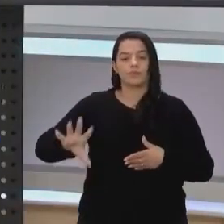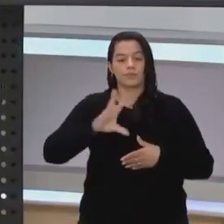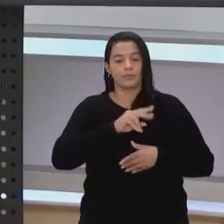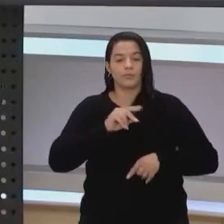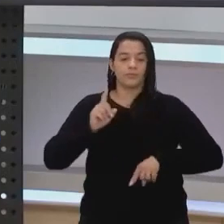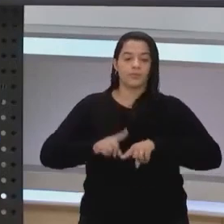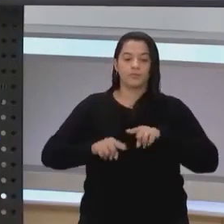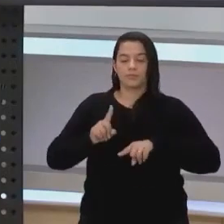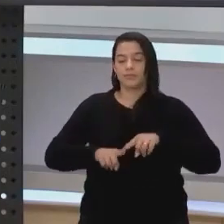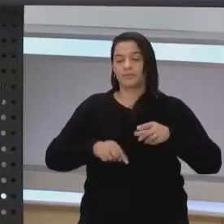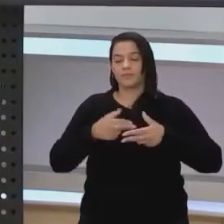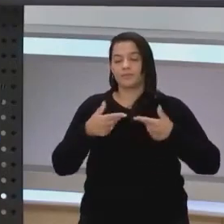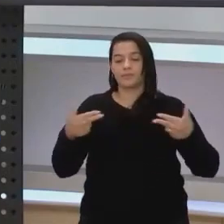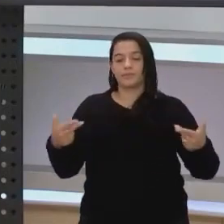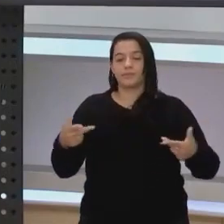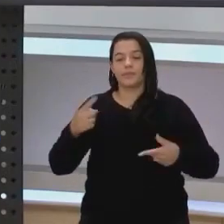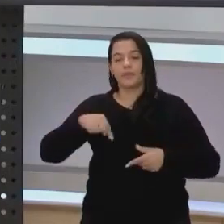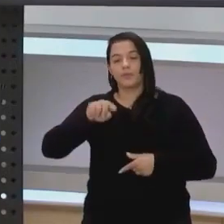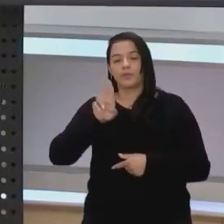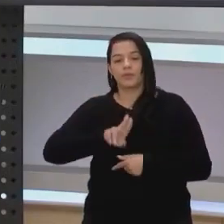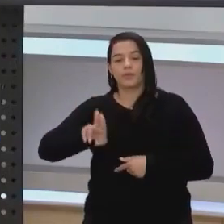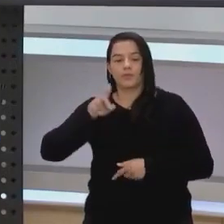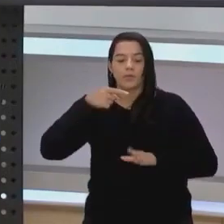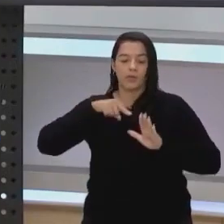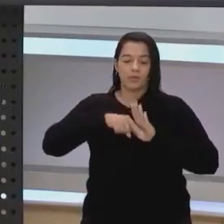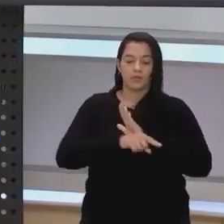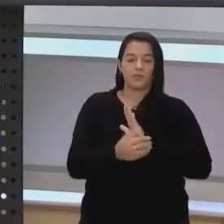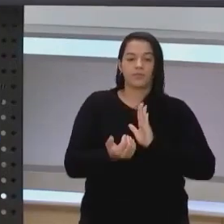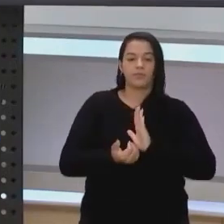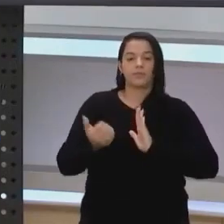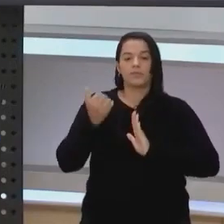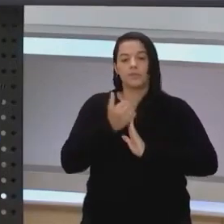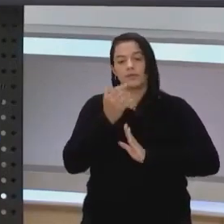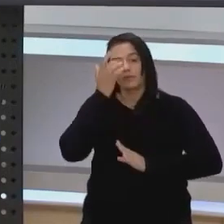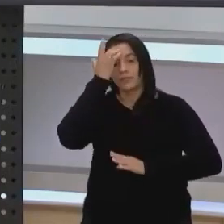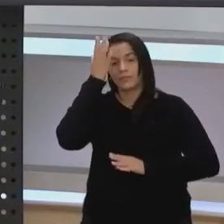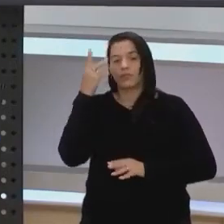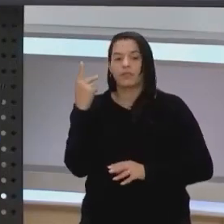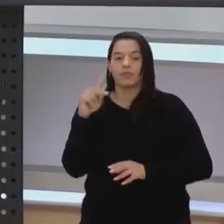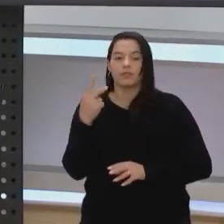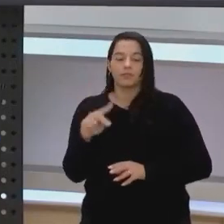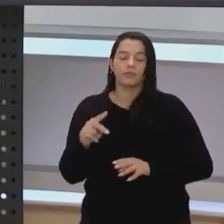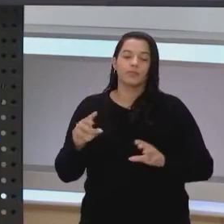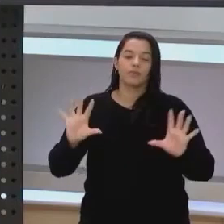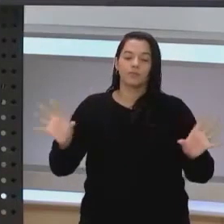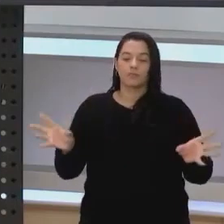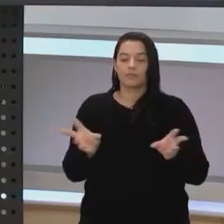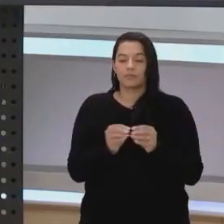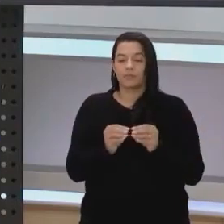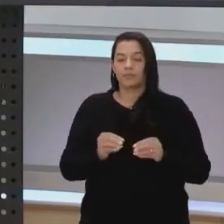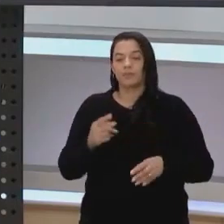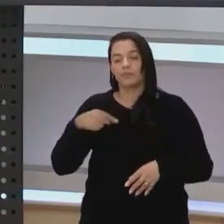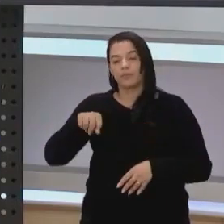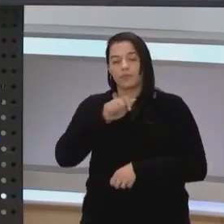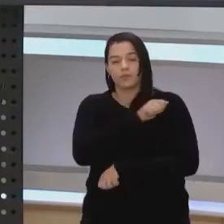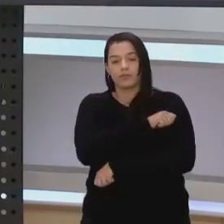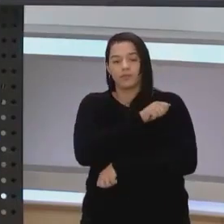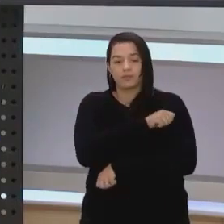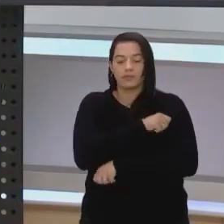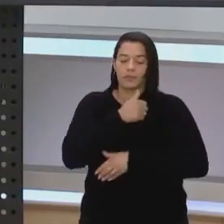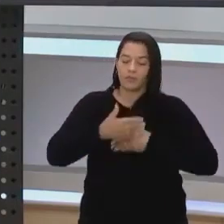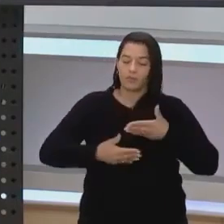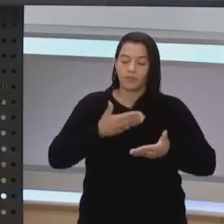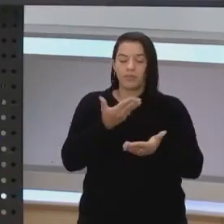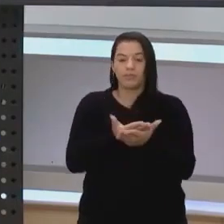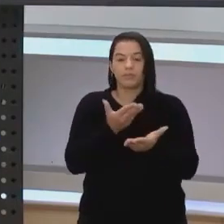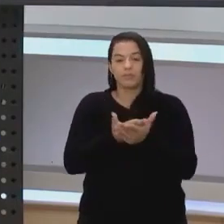a sua utilização, para o seu aprofundamento e para facilitar a sua sistematização das aulas que a gente já